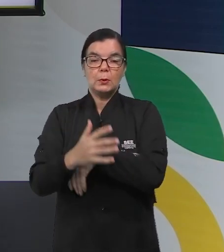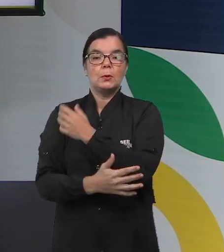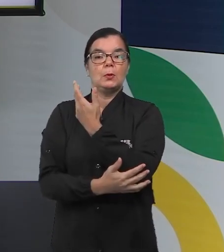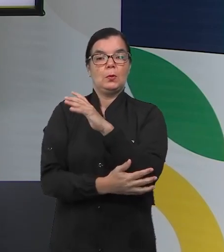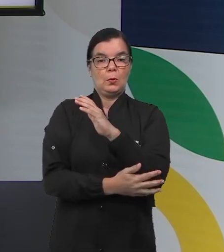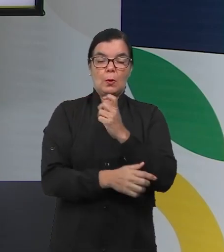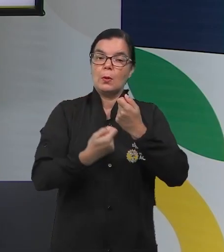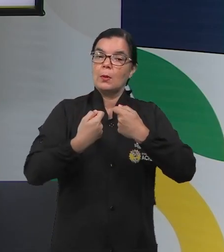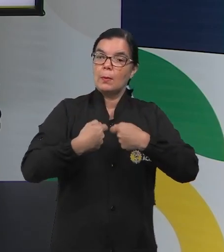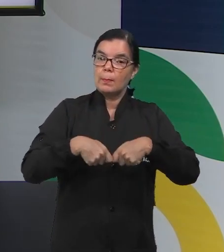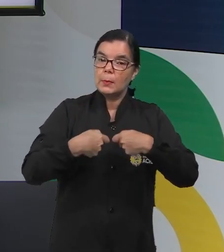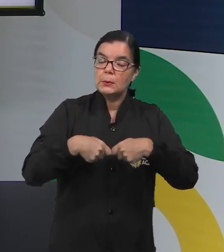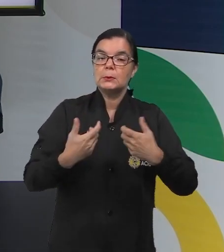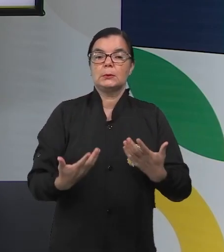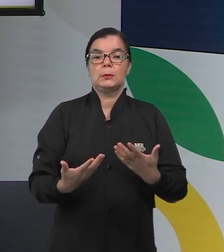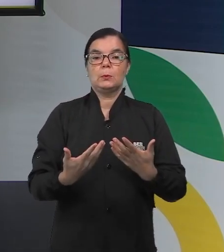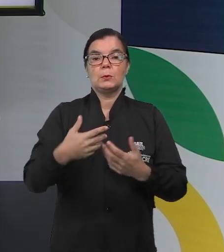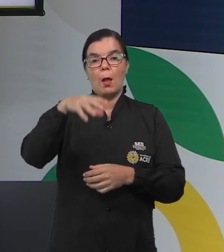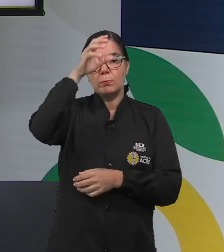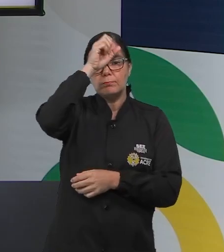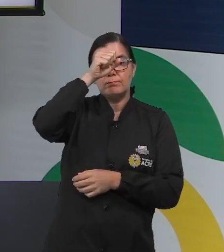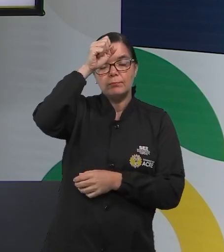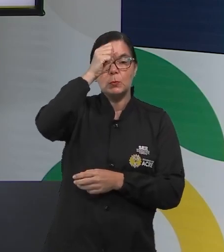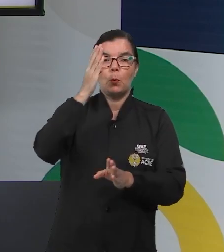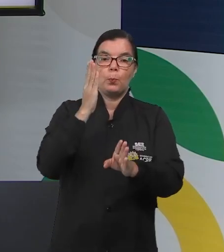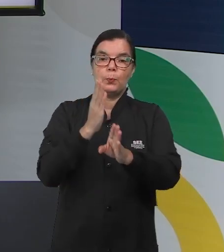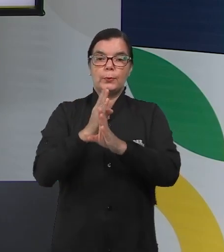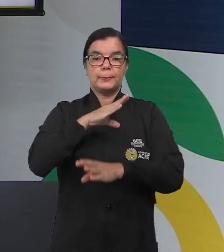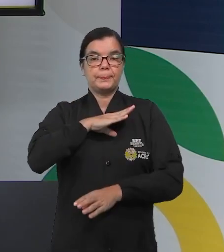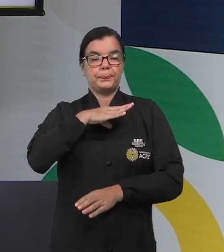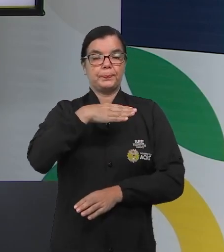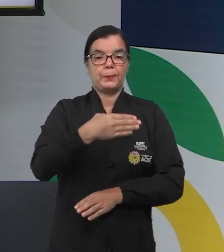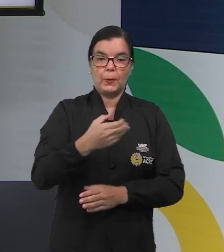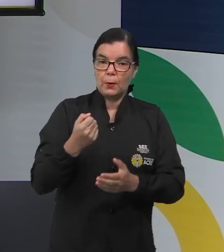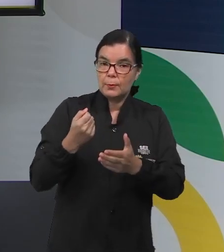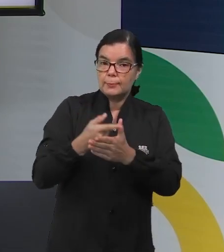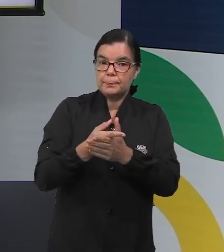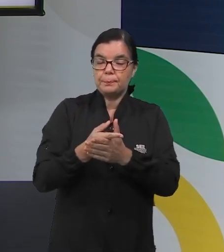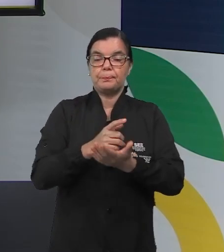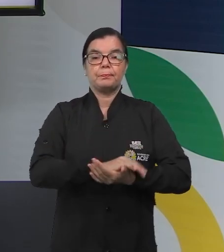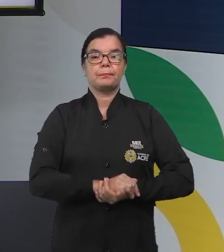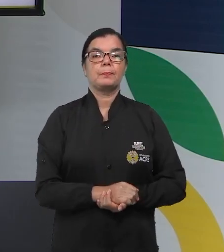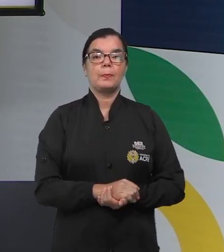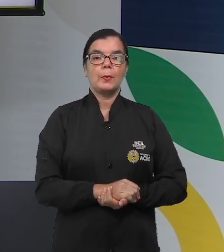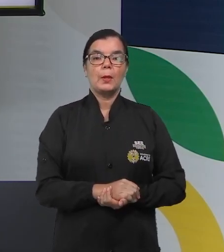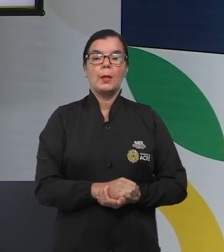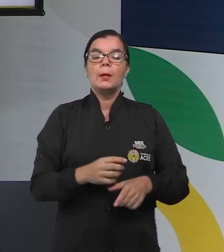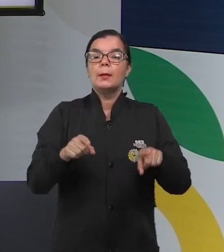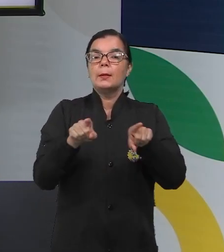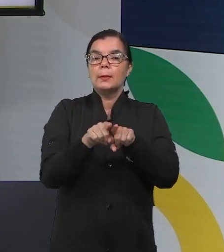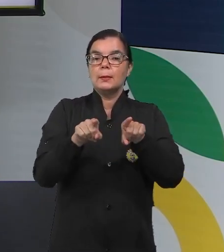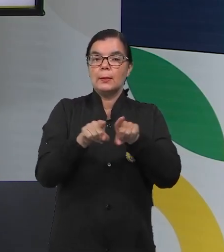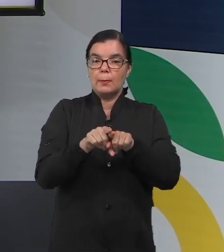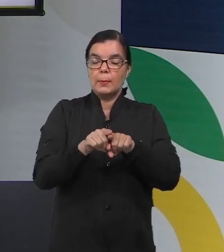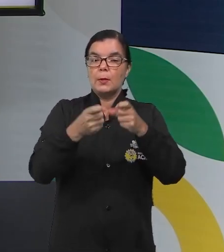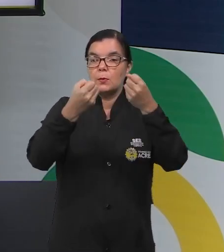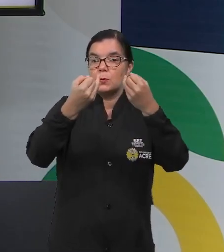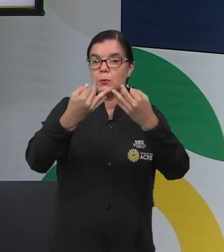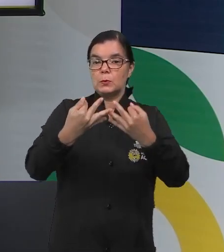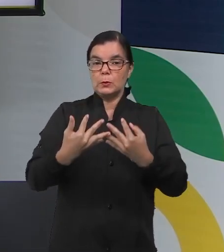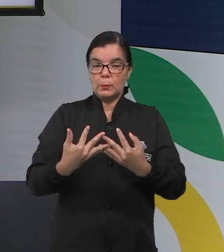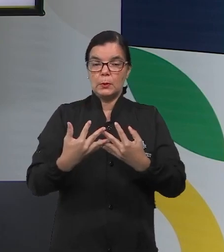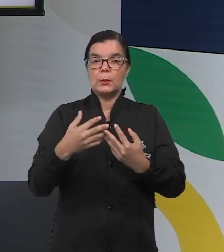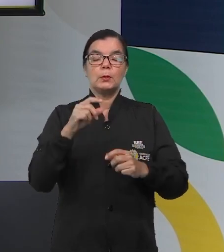ter essa consciência a partir das nossas atitudes de compra, ok? Bem, eu quero também trazer um pouco